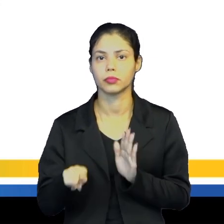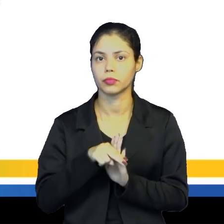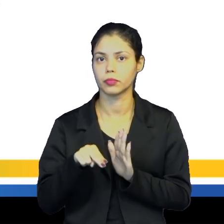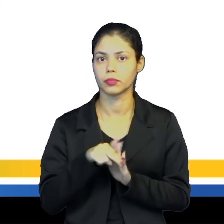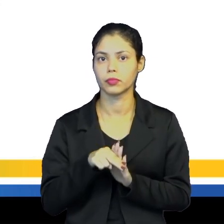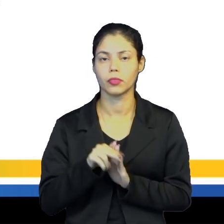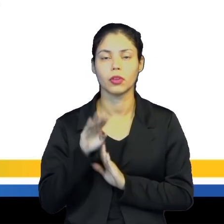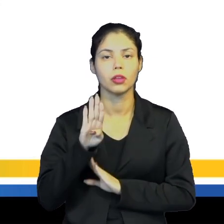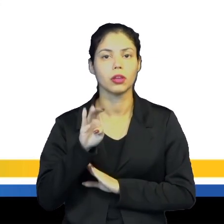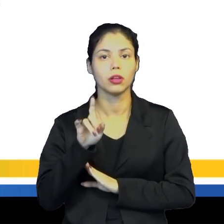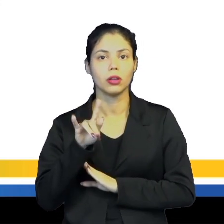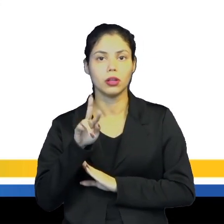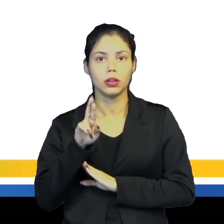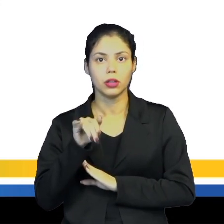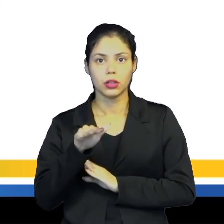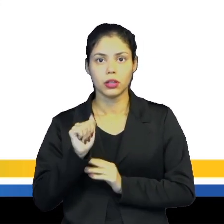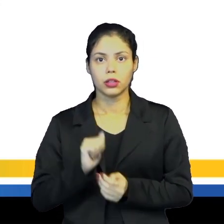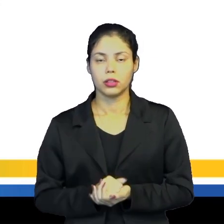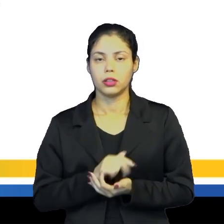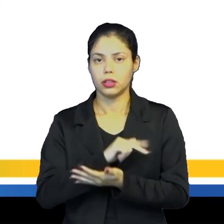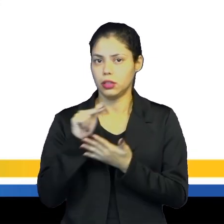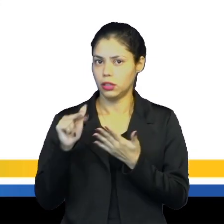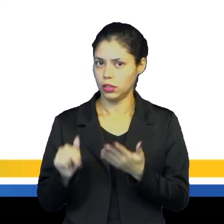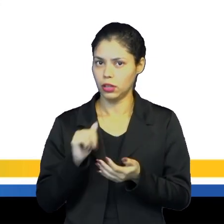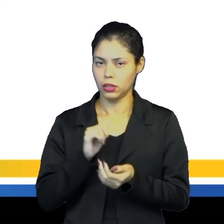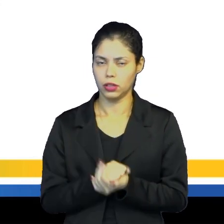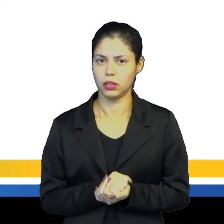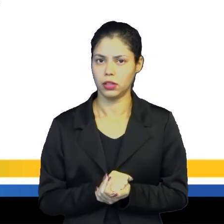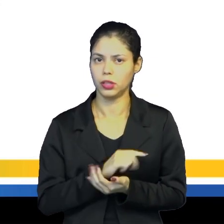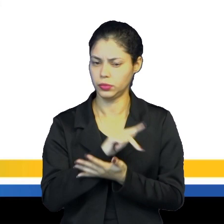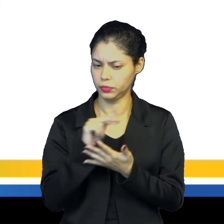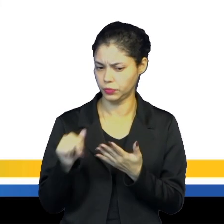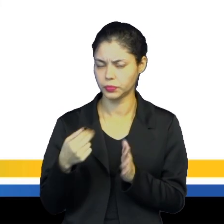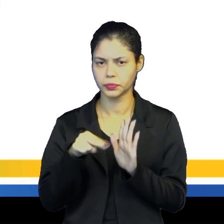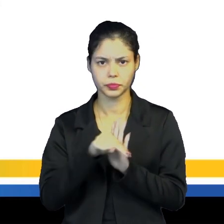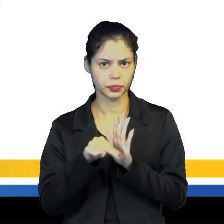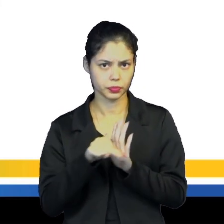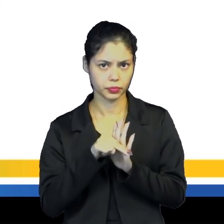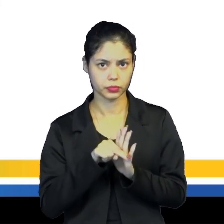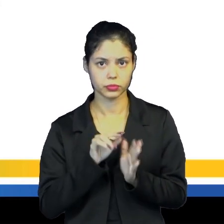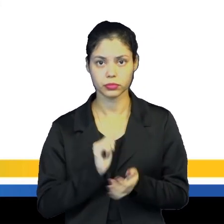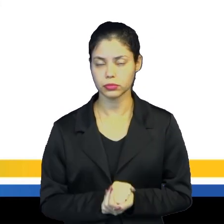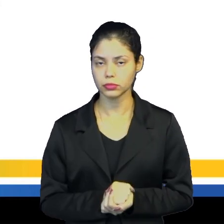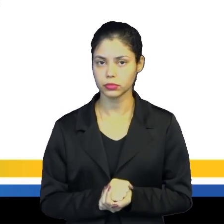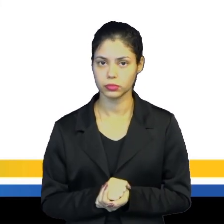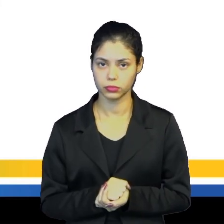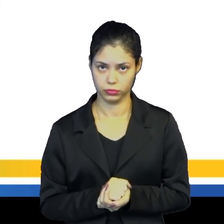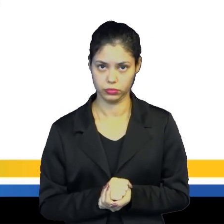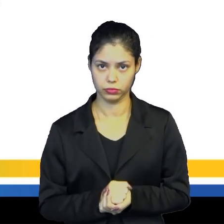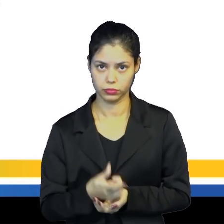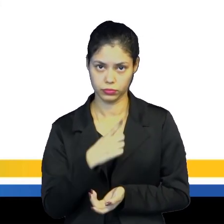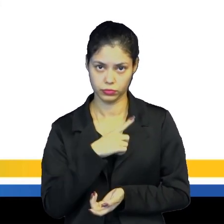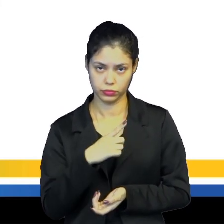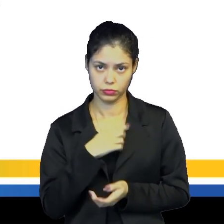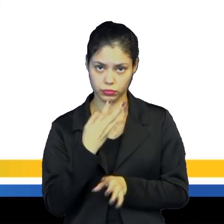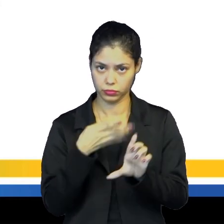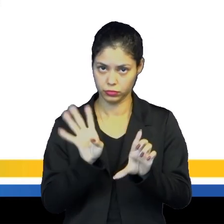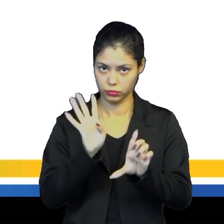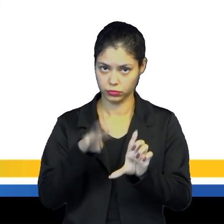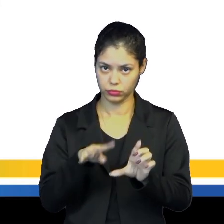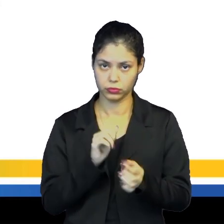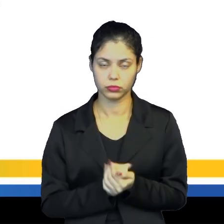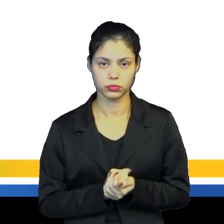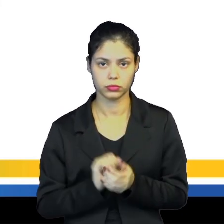boletim. Observe aí que vai ter vários boletins com várias notas, tá? Existem